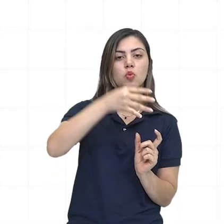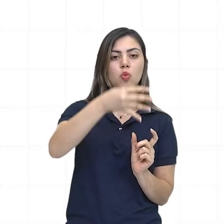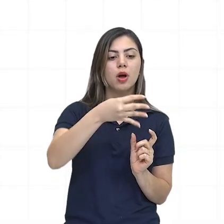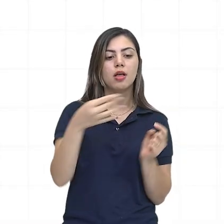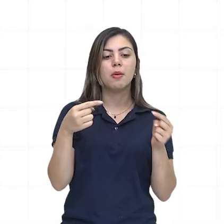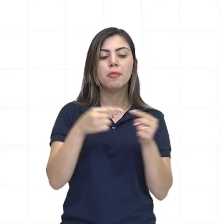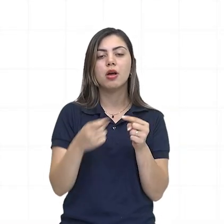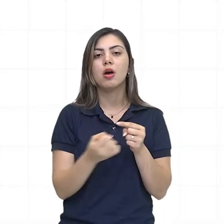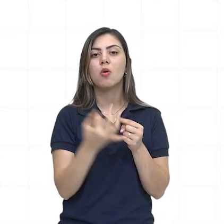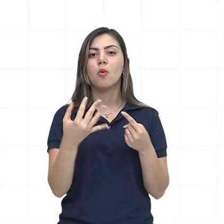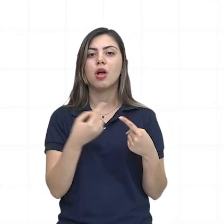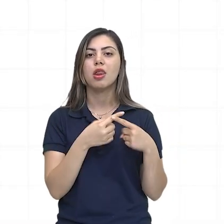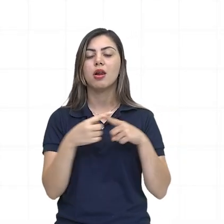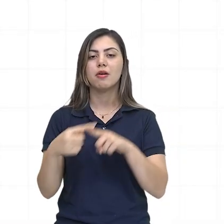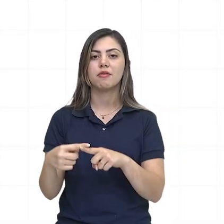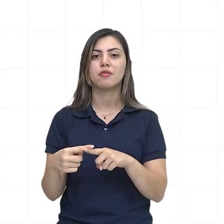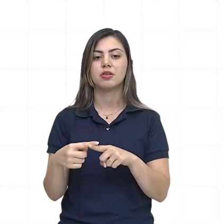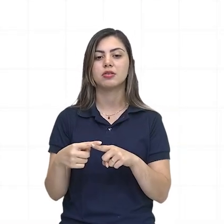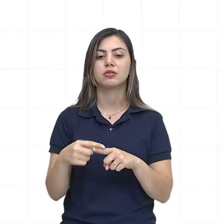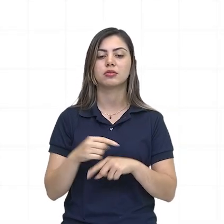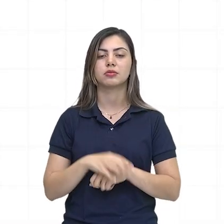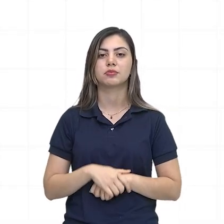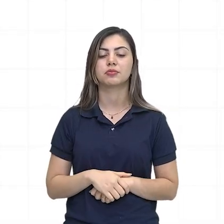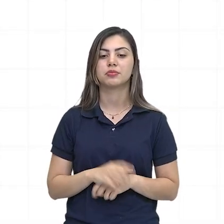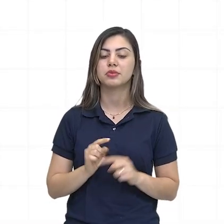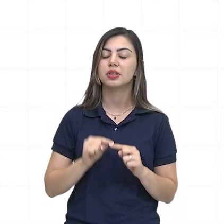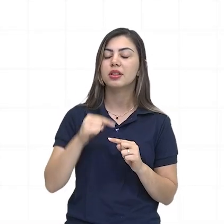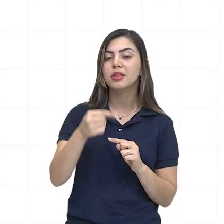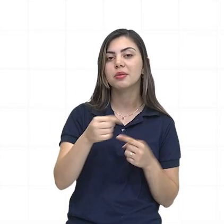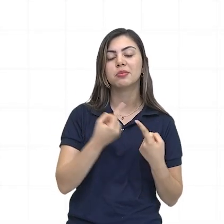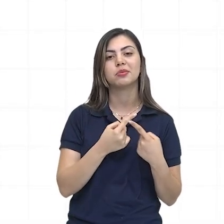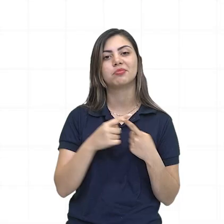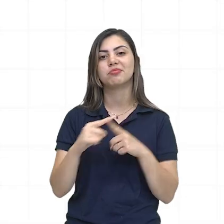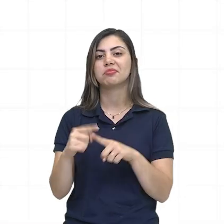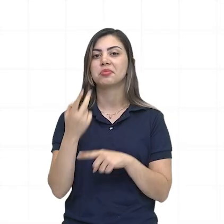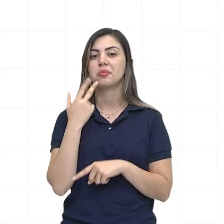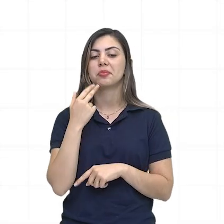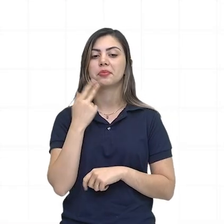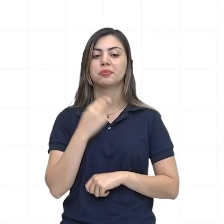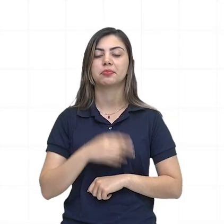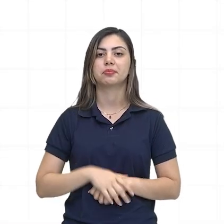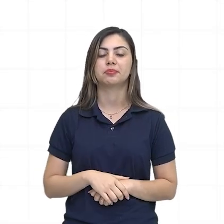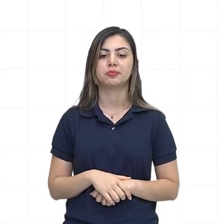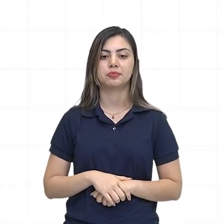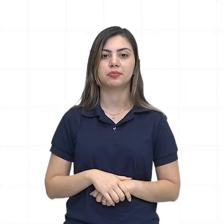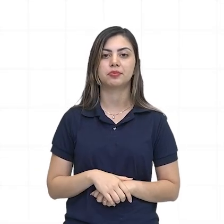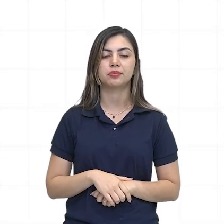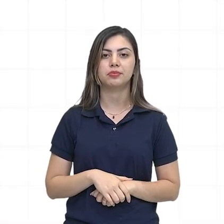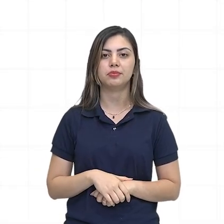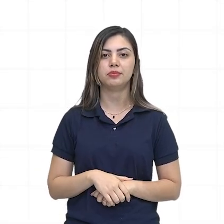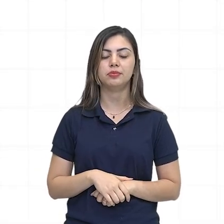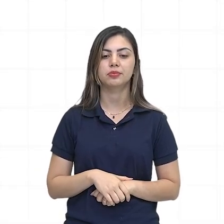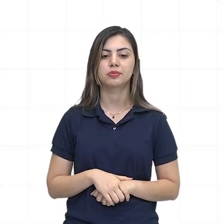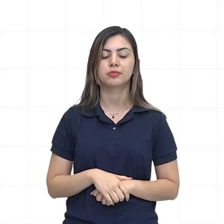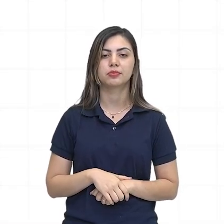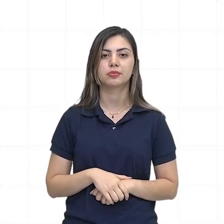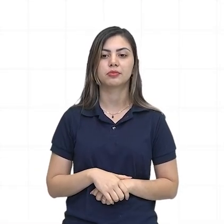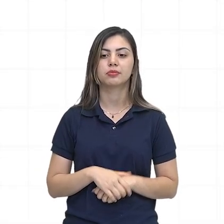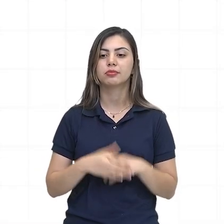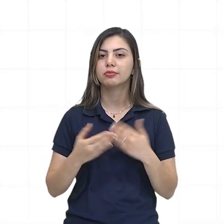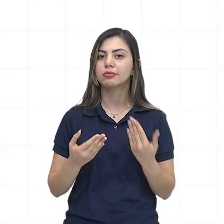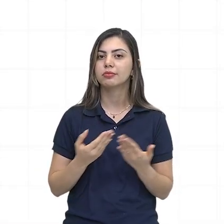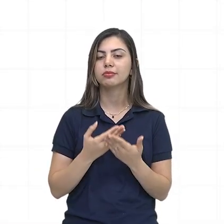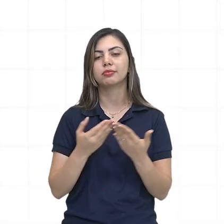que você faz a multiplicação. Então, a potenciação, pessoal, ela é,